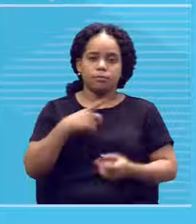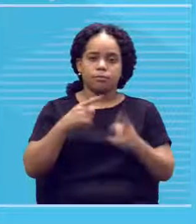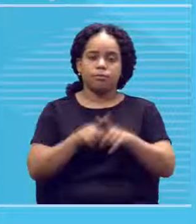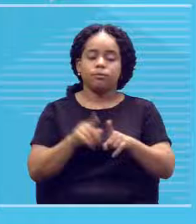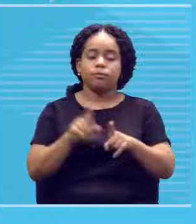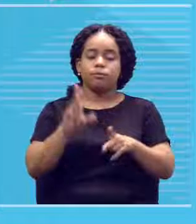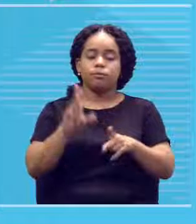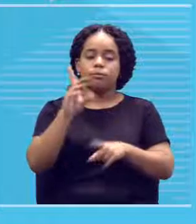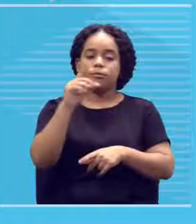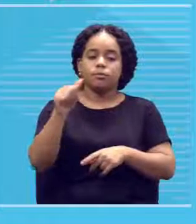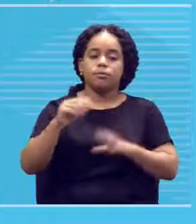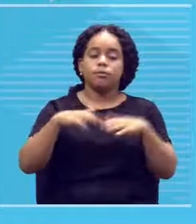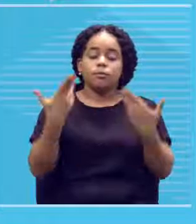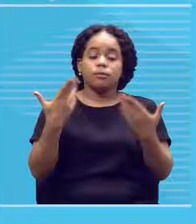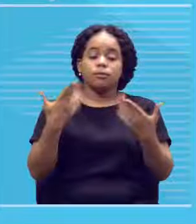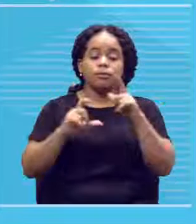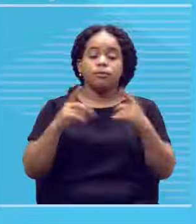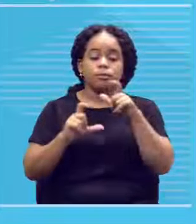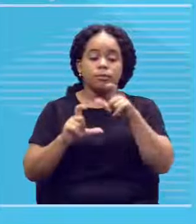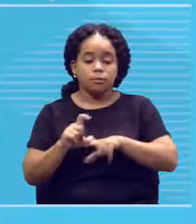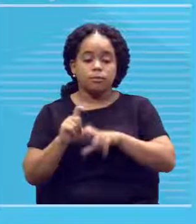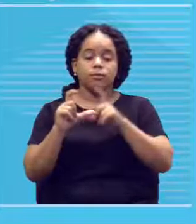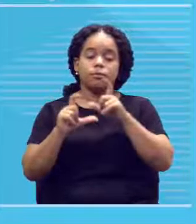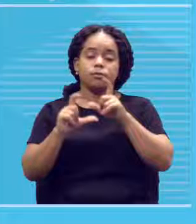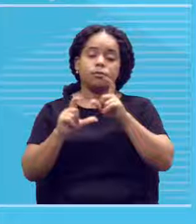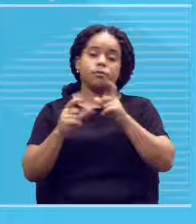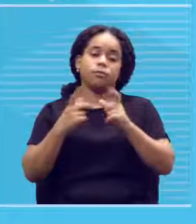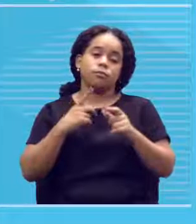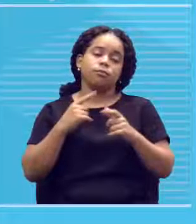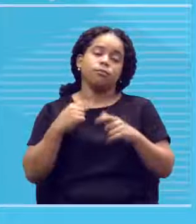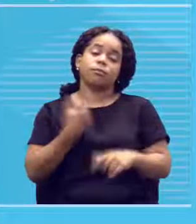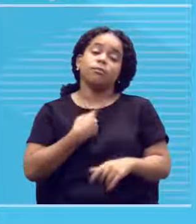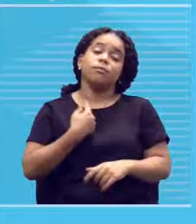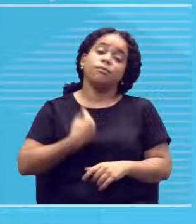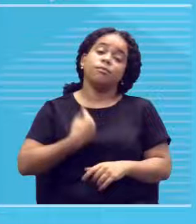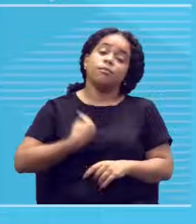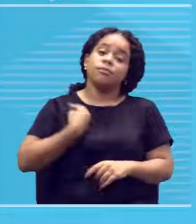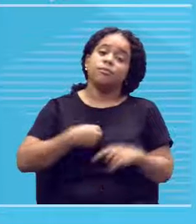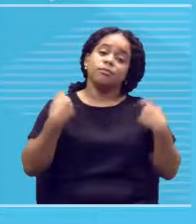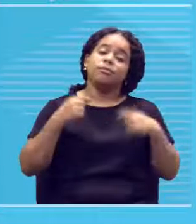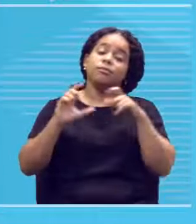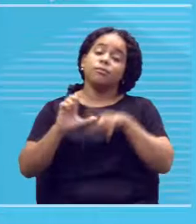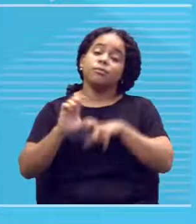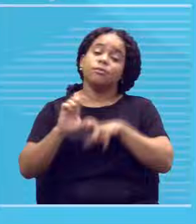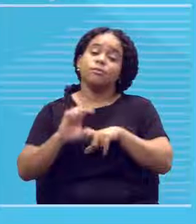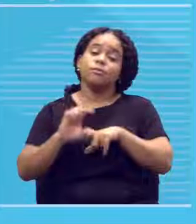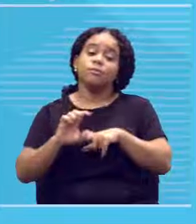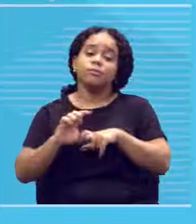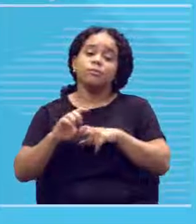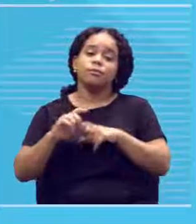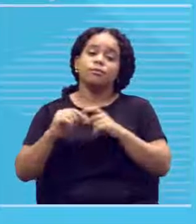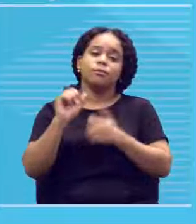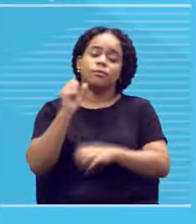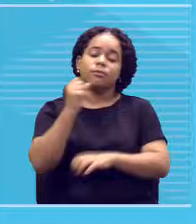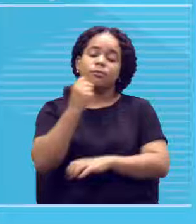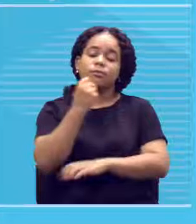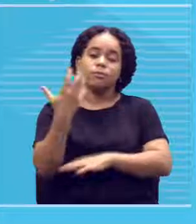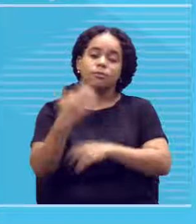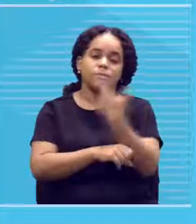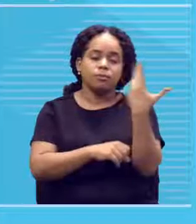a nossa a nossa vida depende da vida vegetal beleza